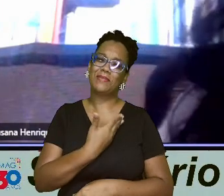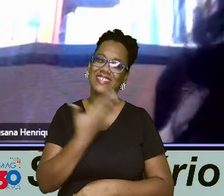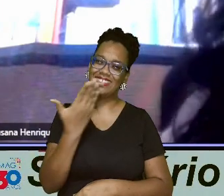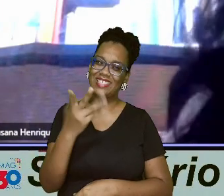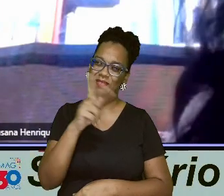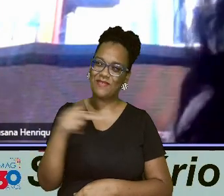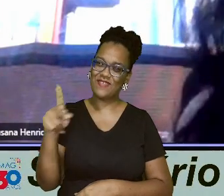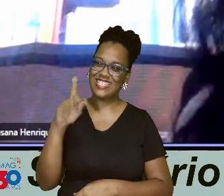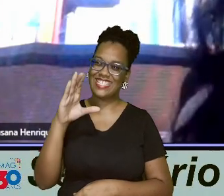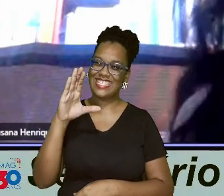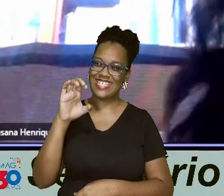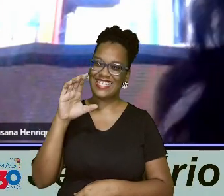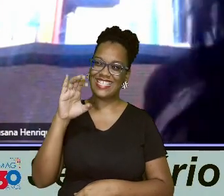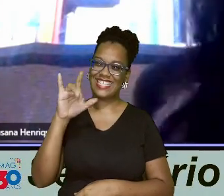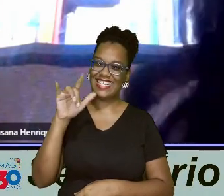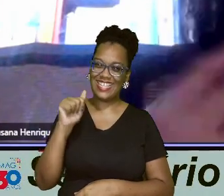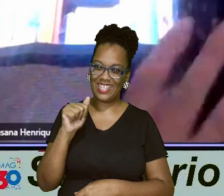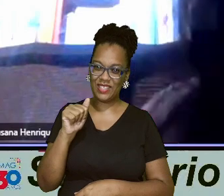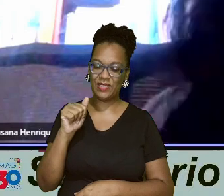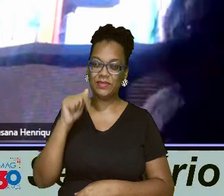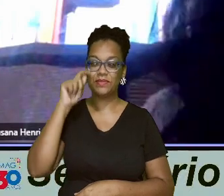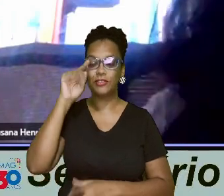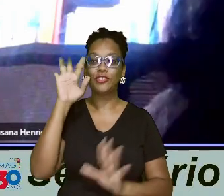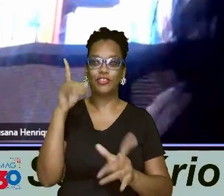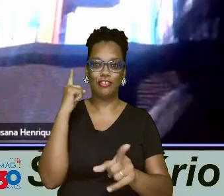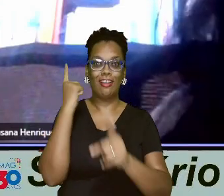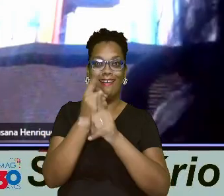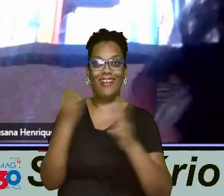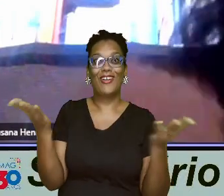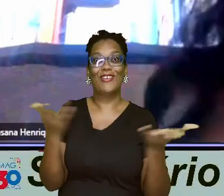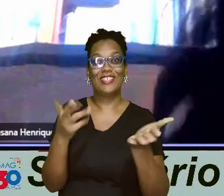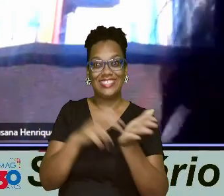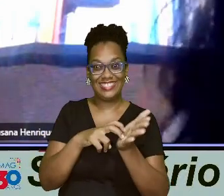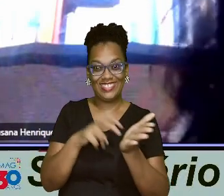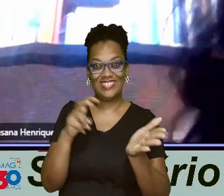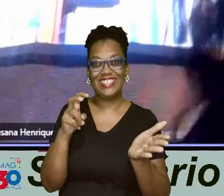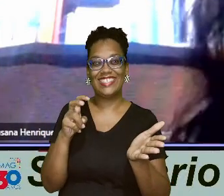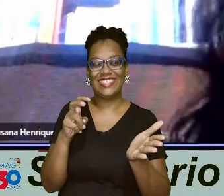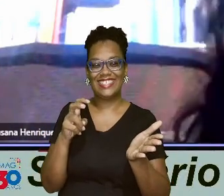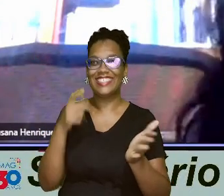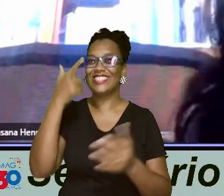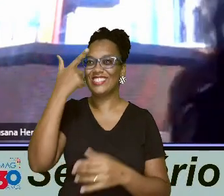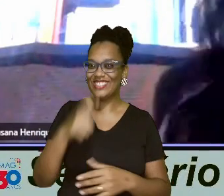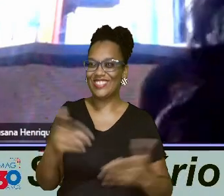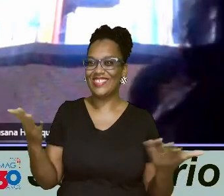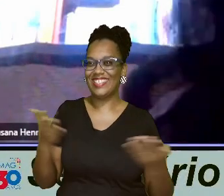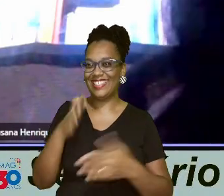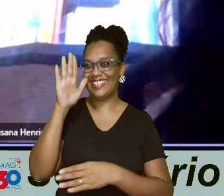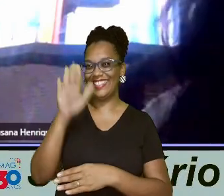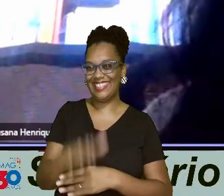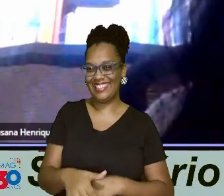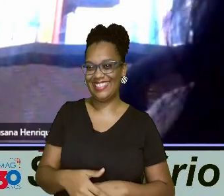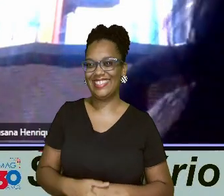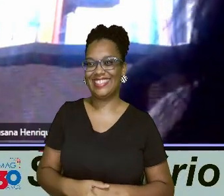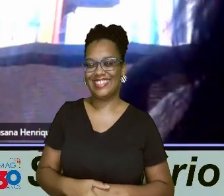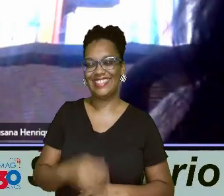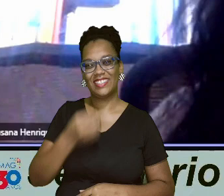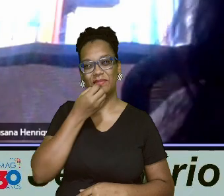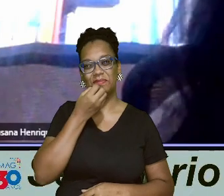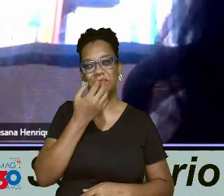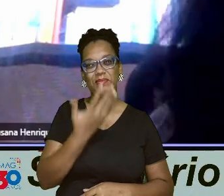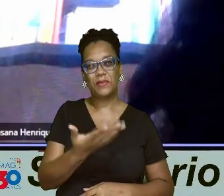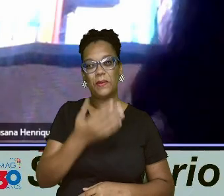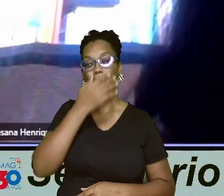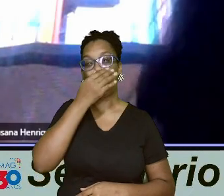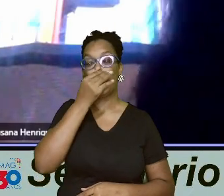professora Cecília Spert, já nos encontramos hoje pela manhã, estamos aqui de novo, sempre muito bom, ainda